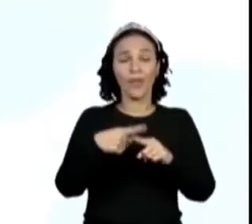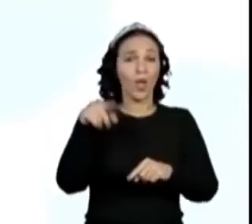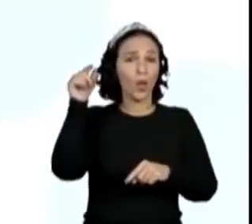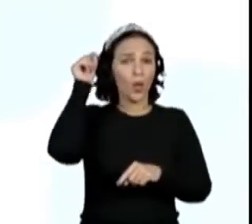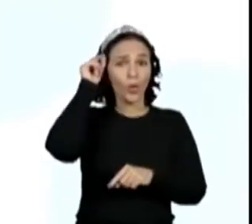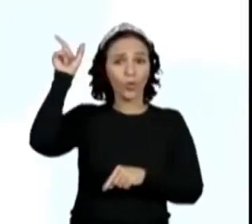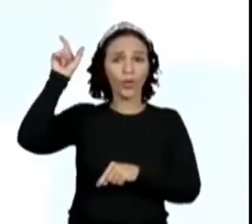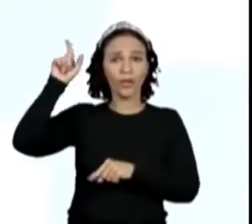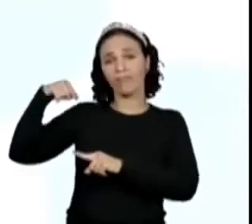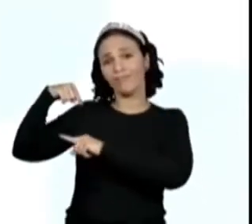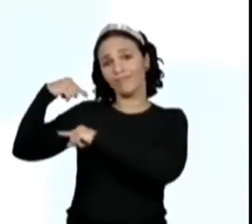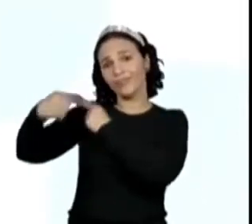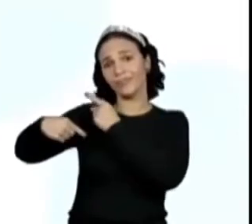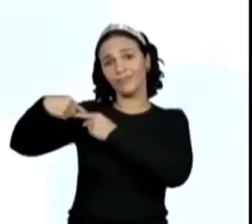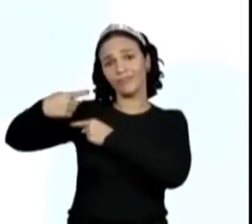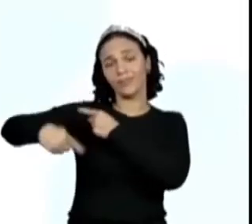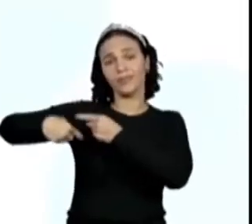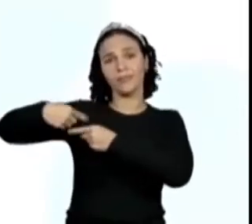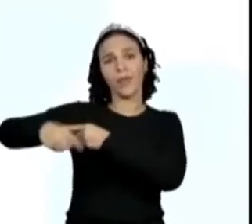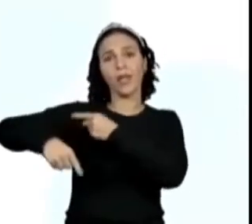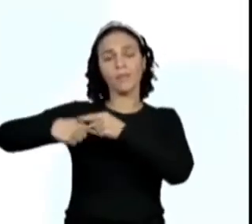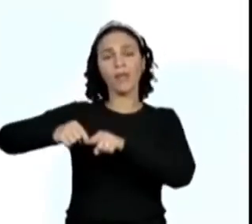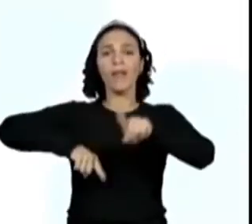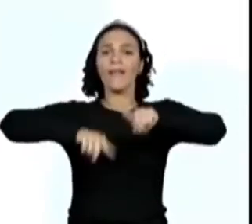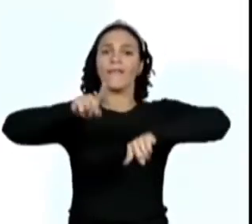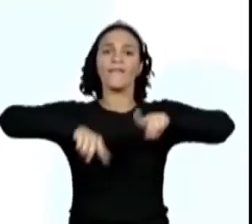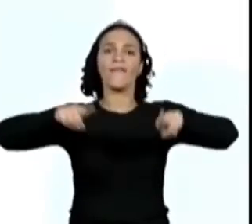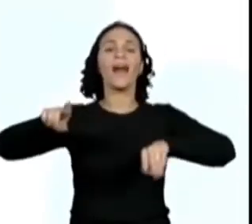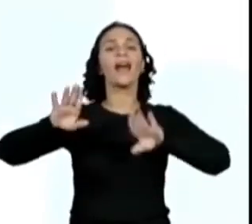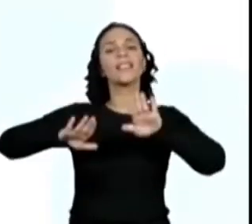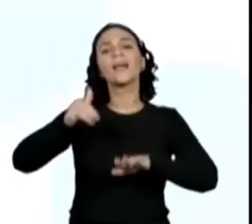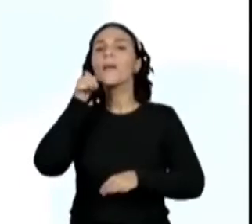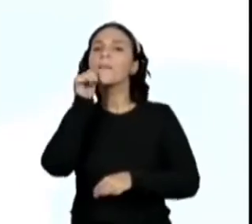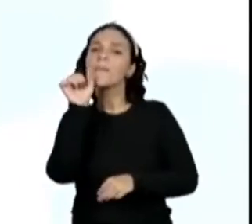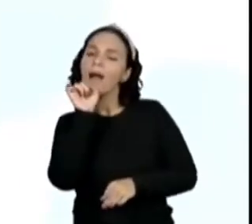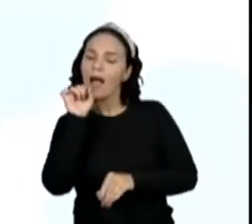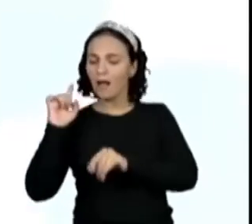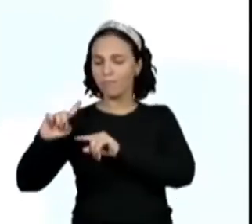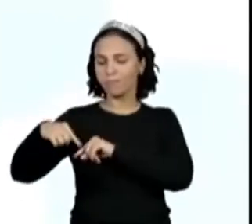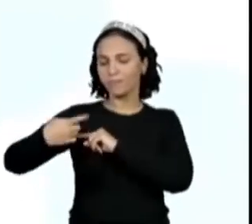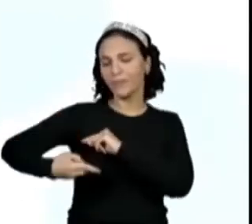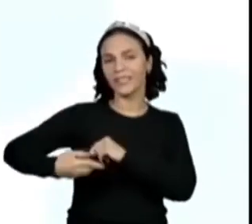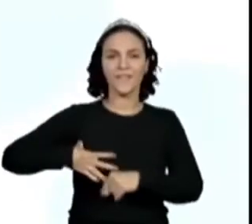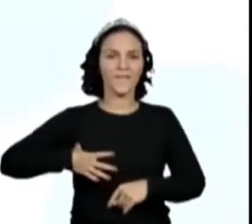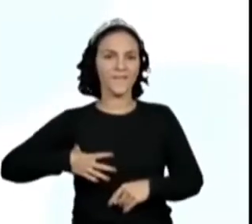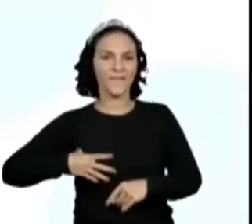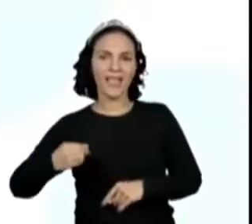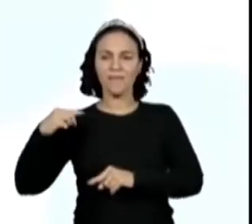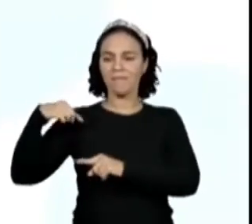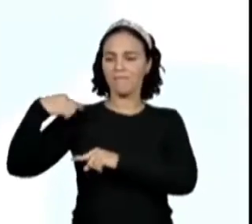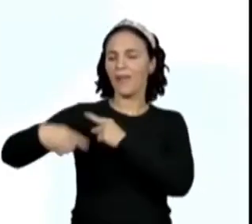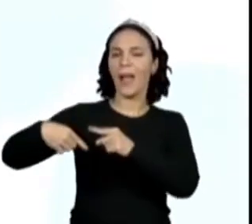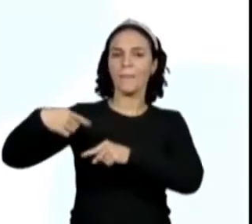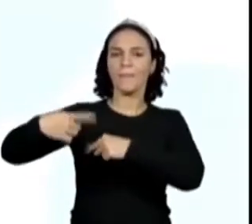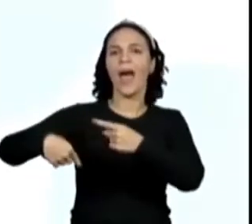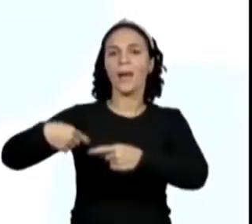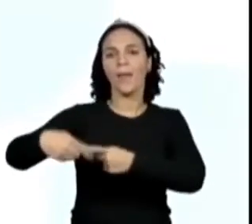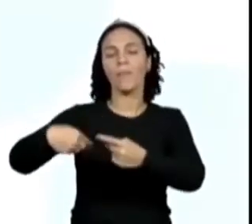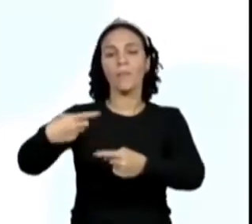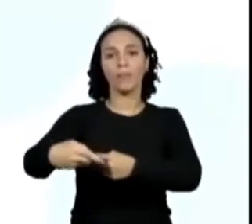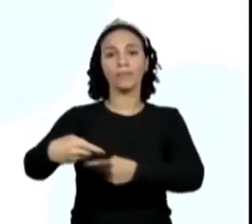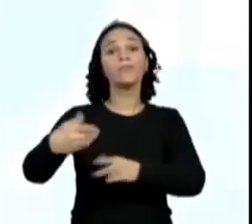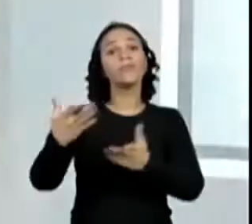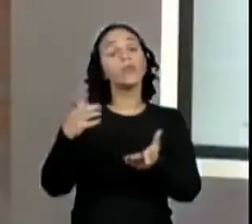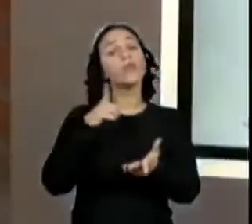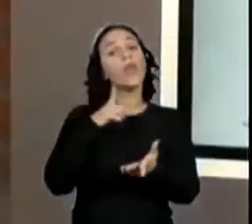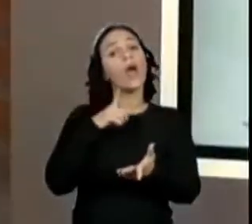existem versões, né? Que vai passando de mãe para filha, que vai passando de pai para filho, dos avós. Então, a gente pode ter